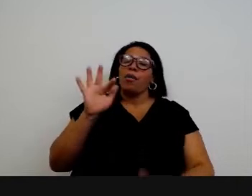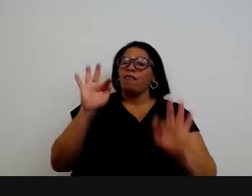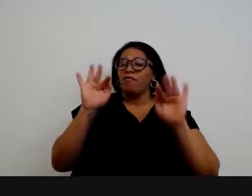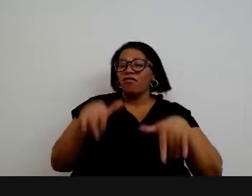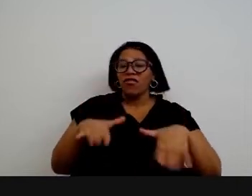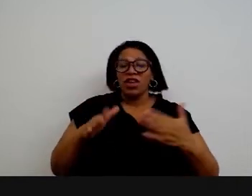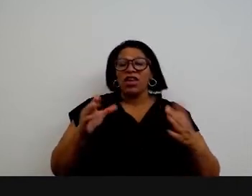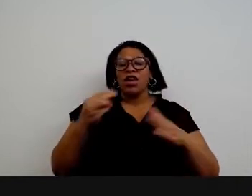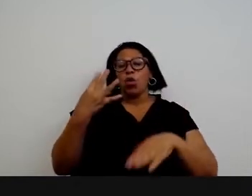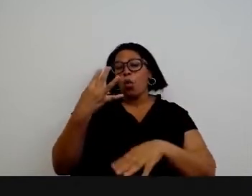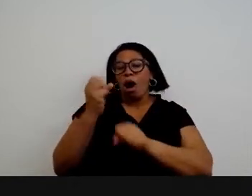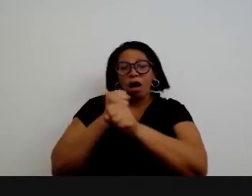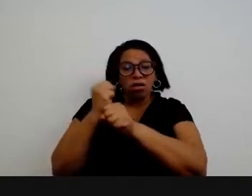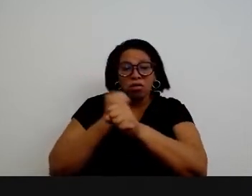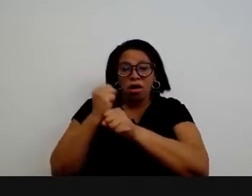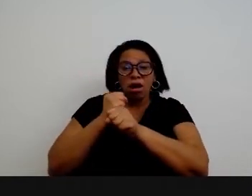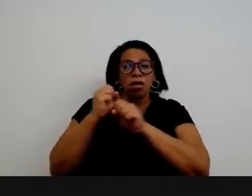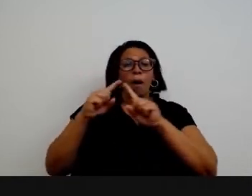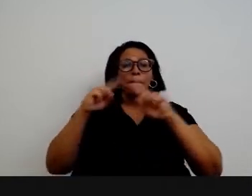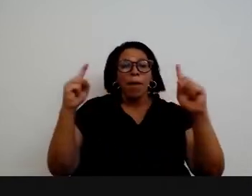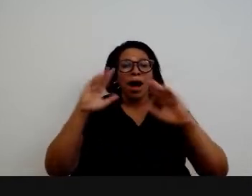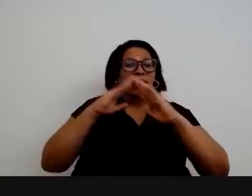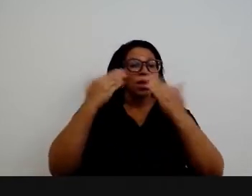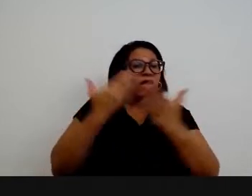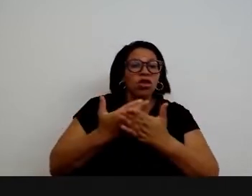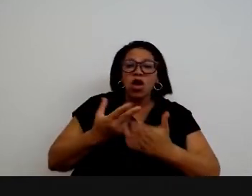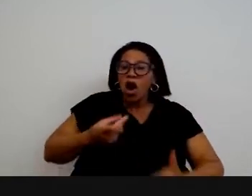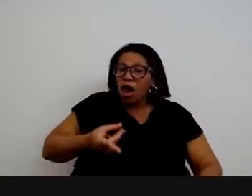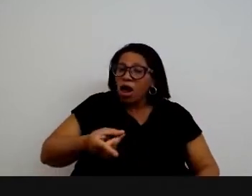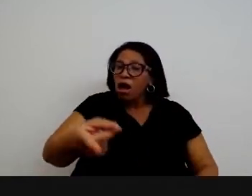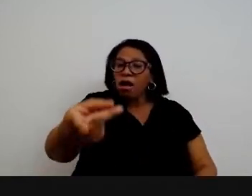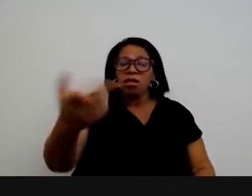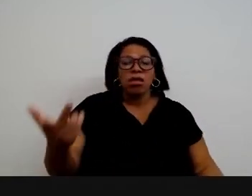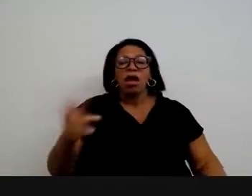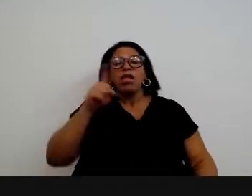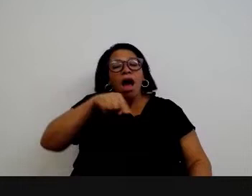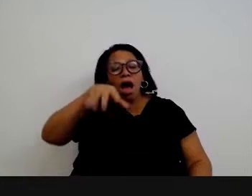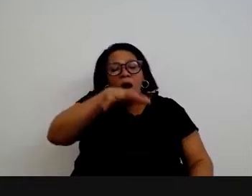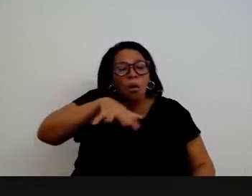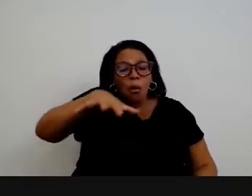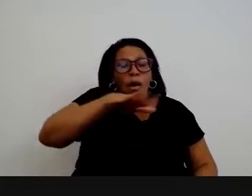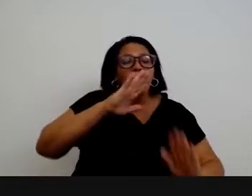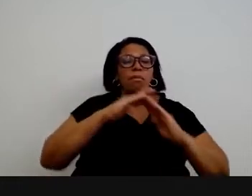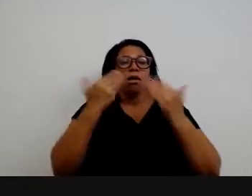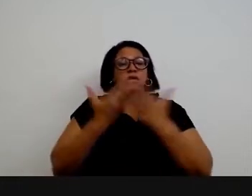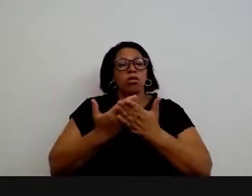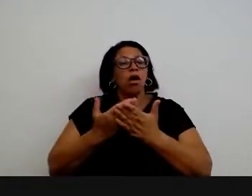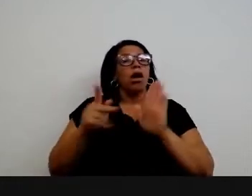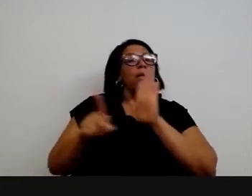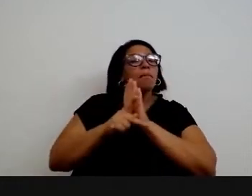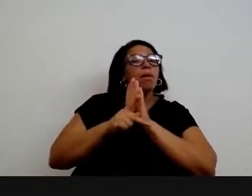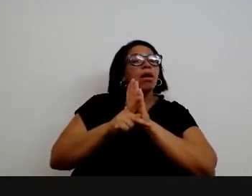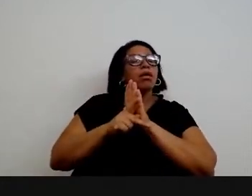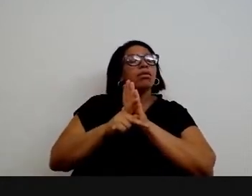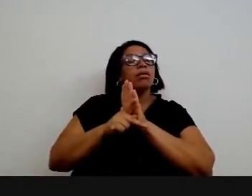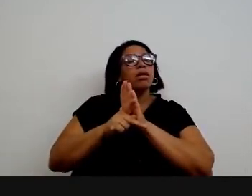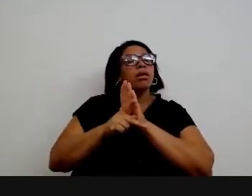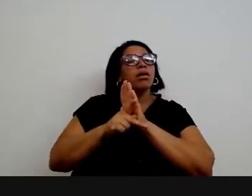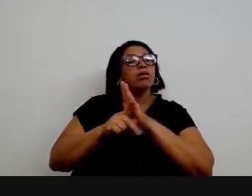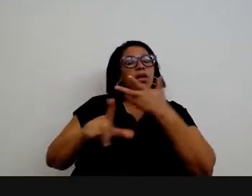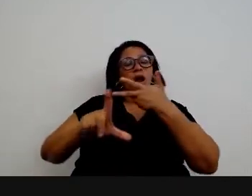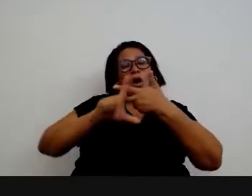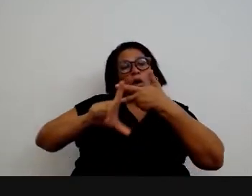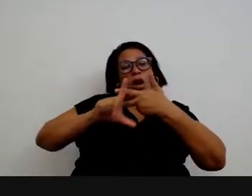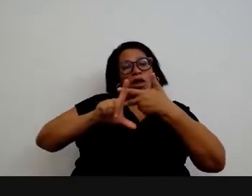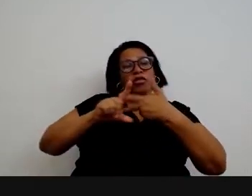pode passar. E a escola do legislativo, então, tem que ser um ambiente e um organismo do parlamento, e